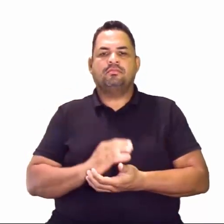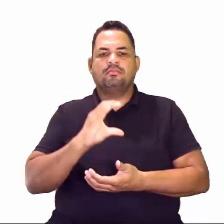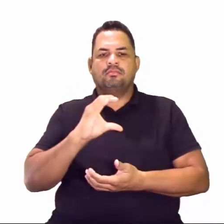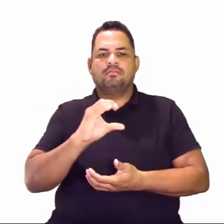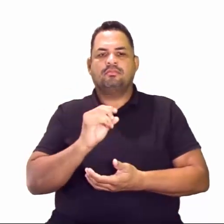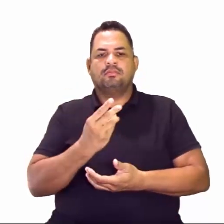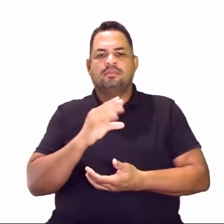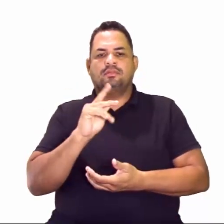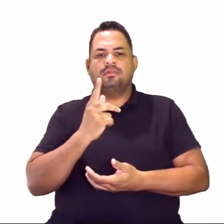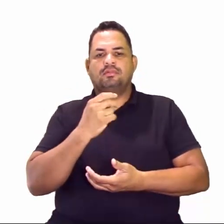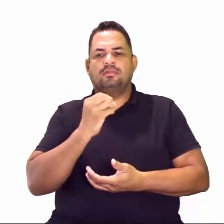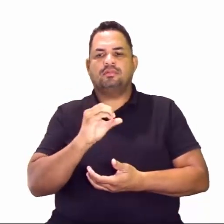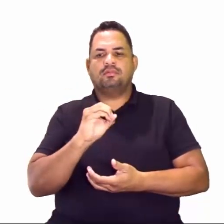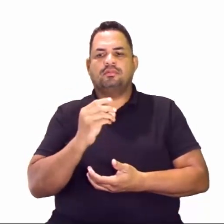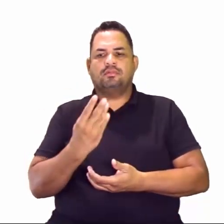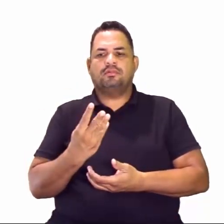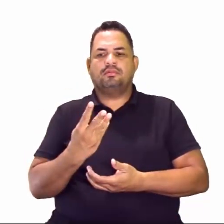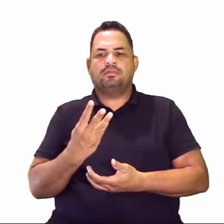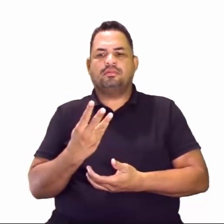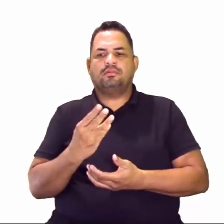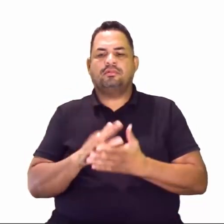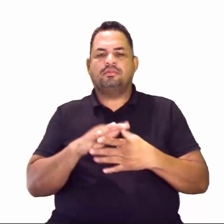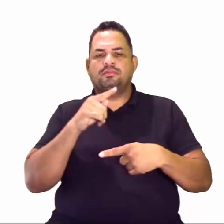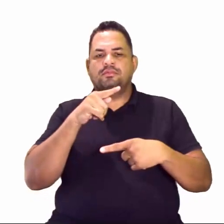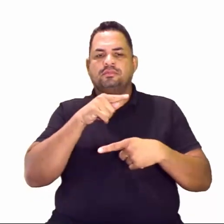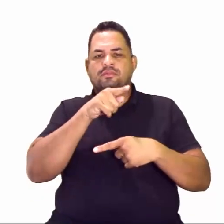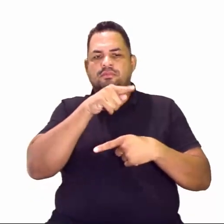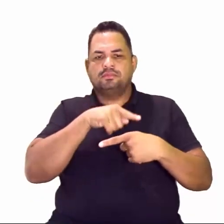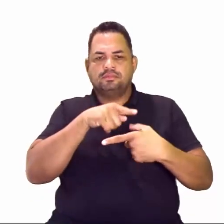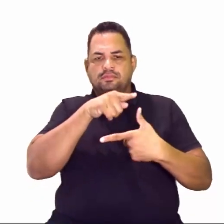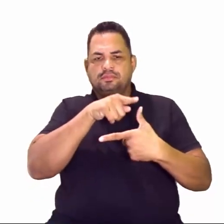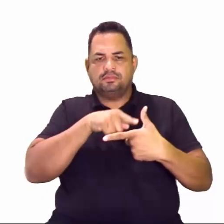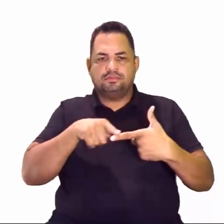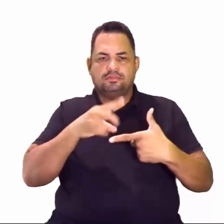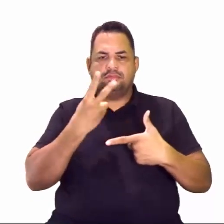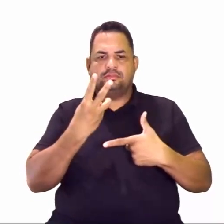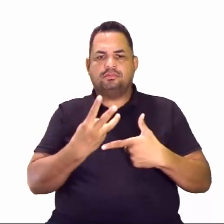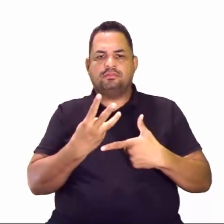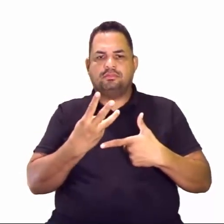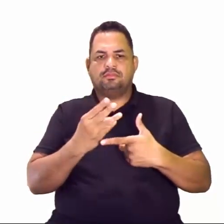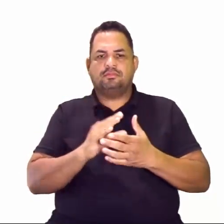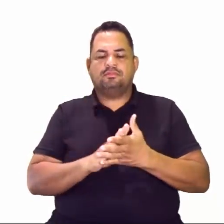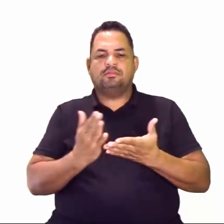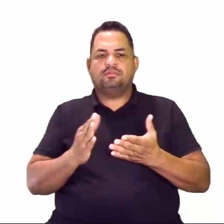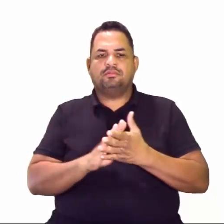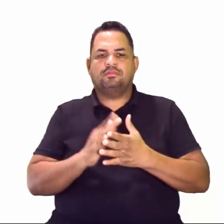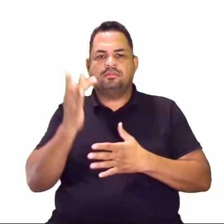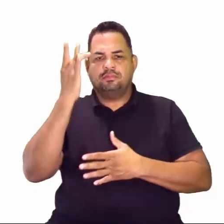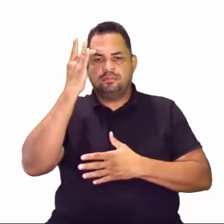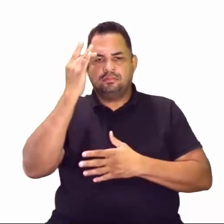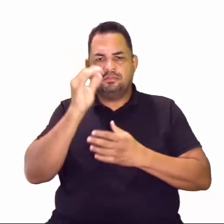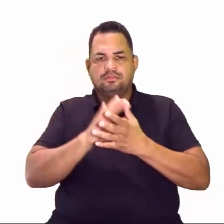C3H6O3. Ao dividir aqui tudo por 3, chegarmos na fórmula mínima